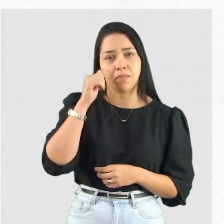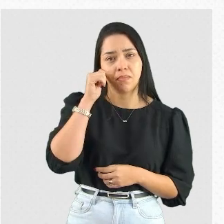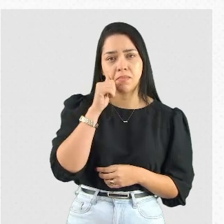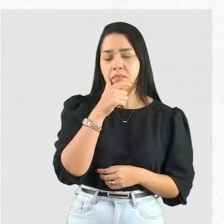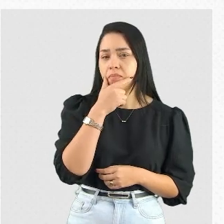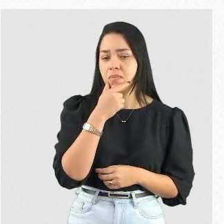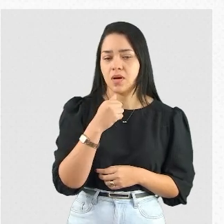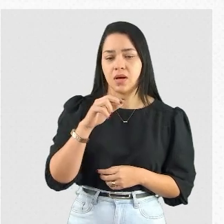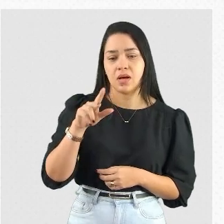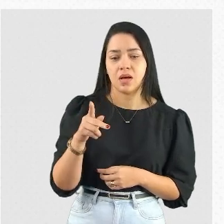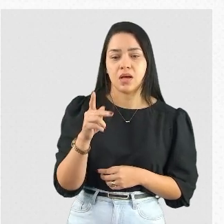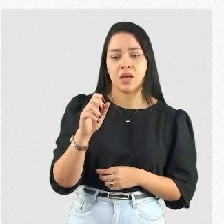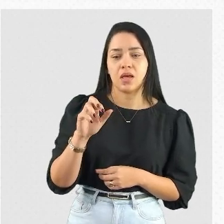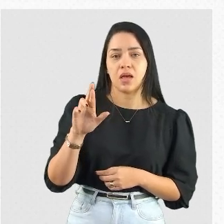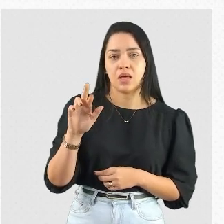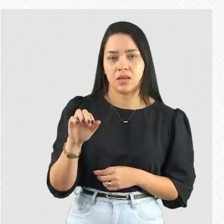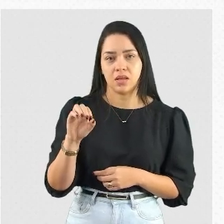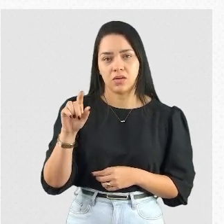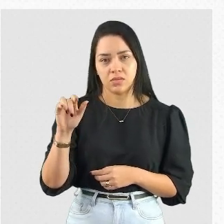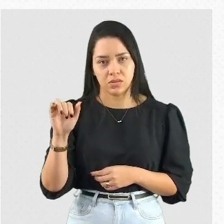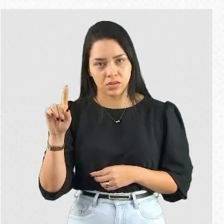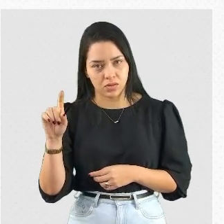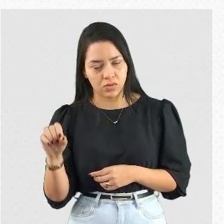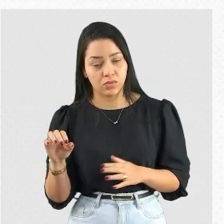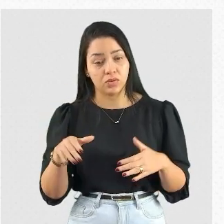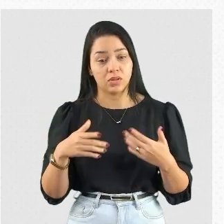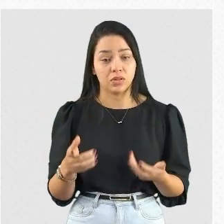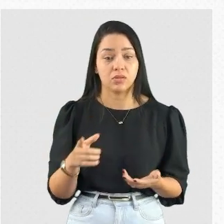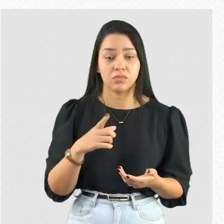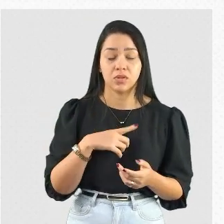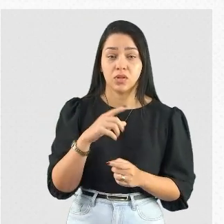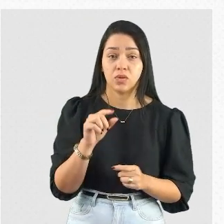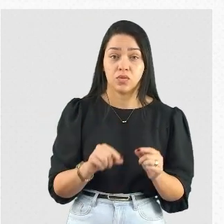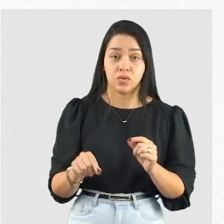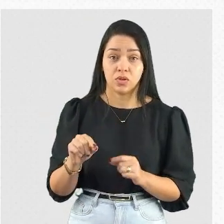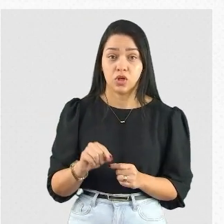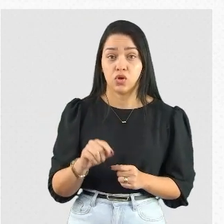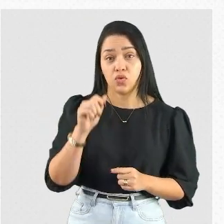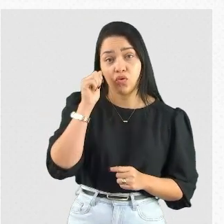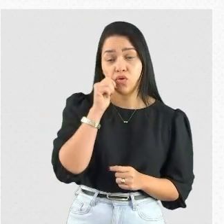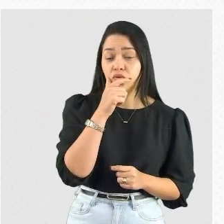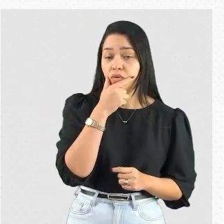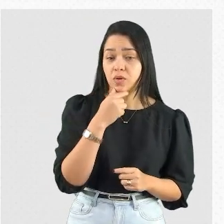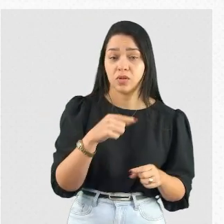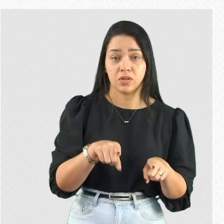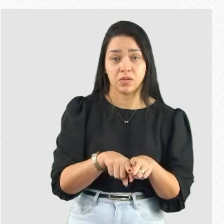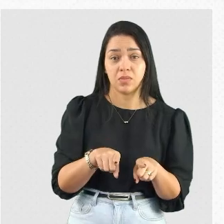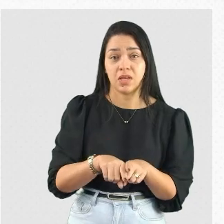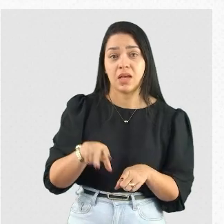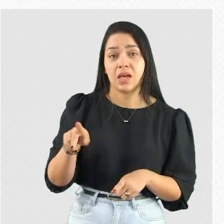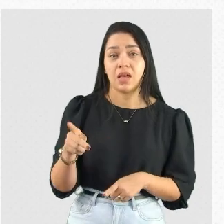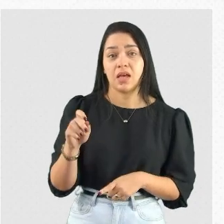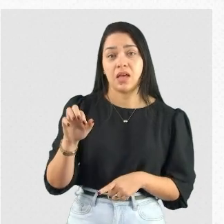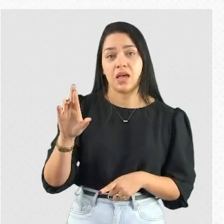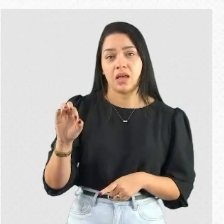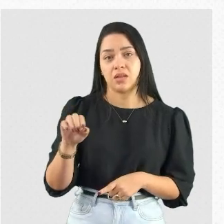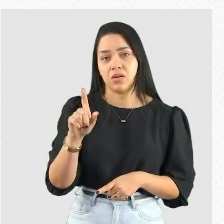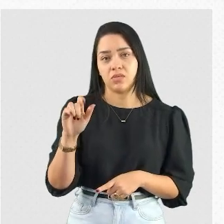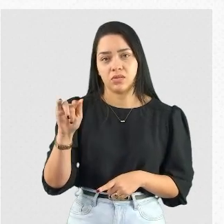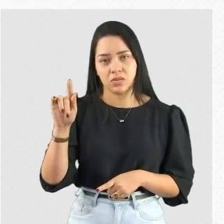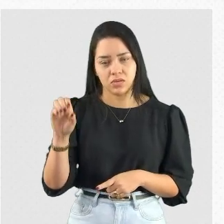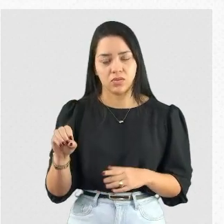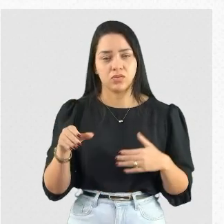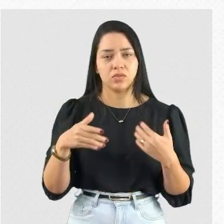é heterozigoto, né? Azão, azinho. E eu tenho também um gameta feminino, que ele também é heterozigoto, azão, azinho. Então, eu